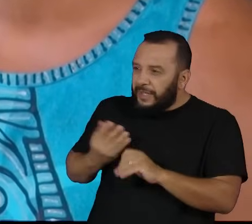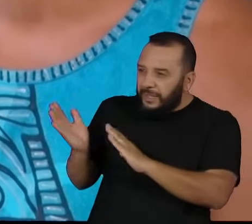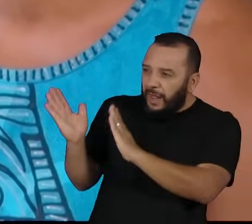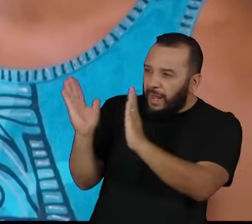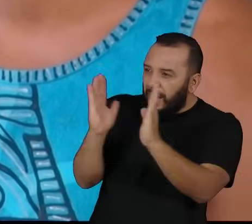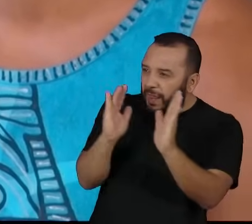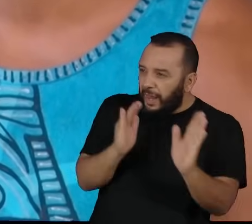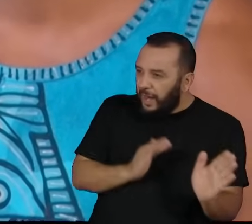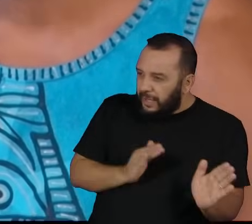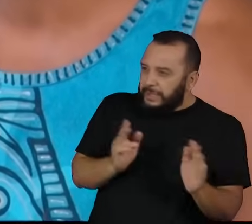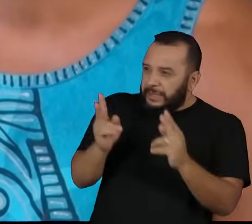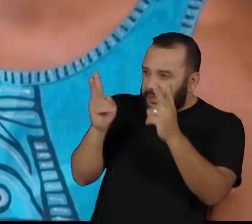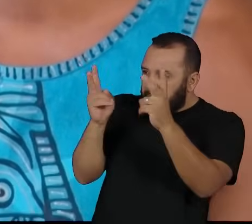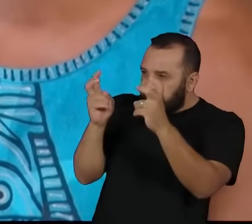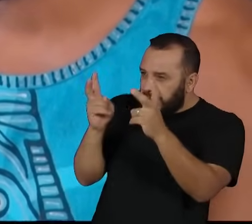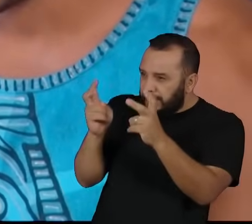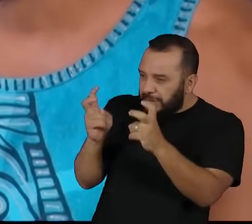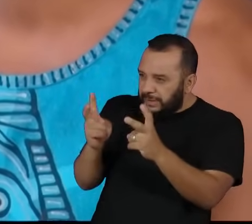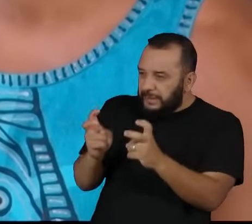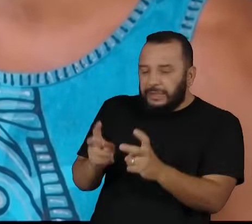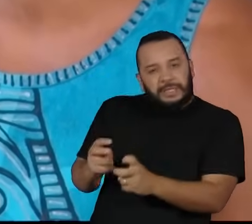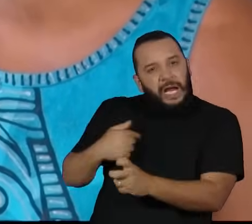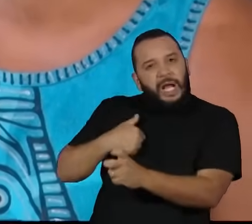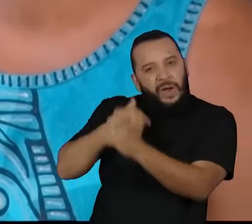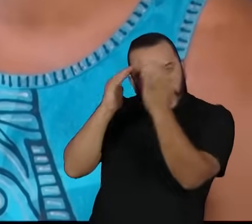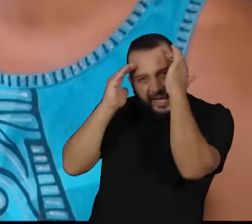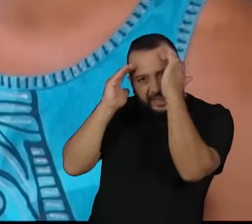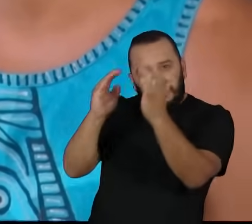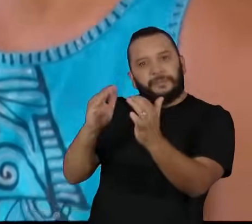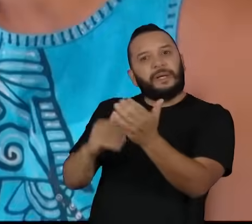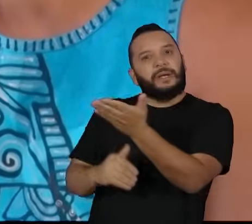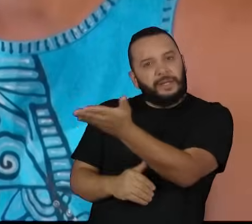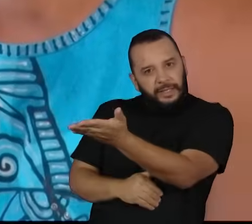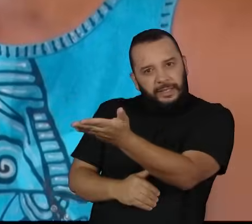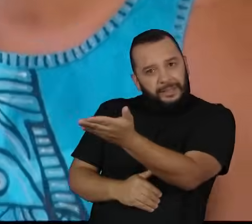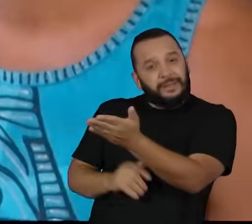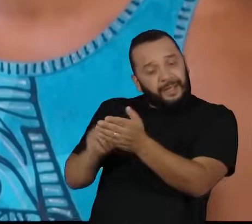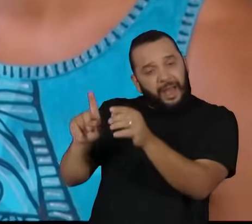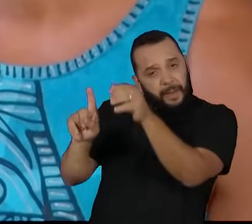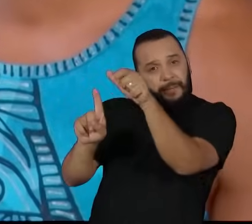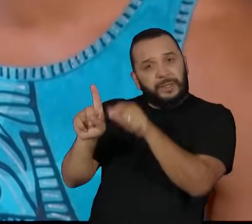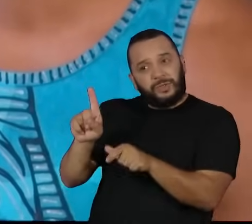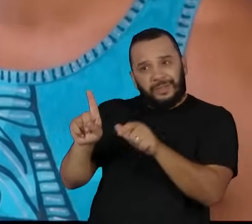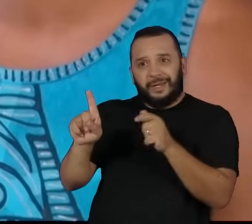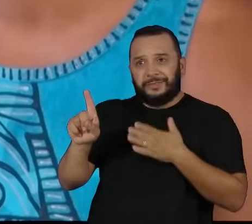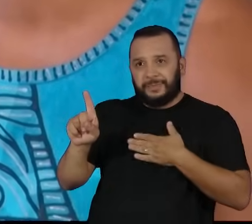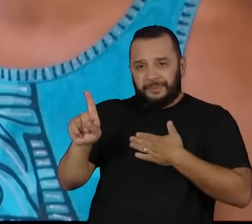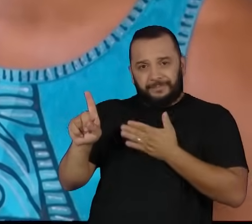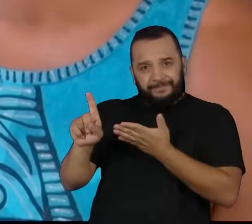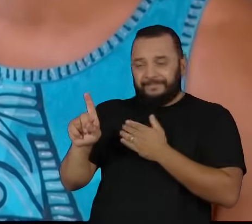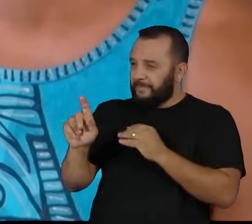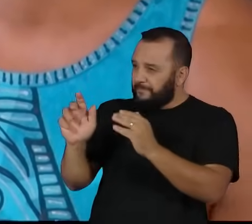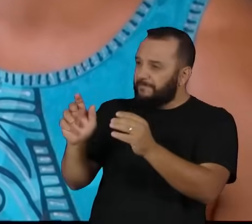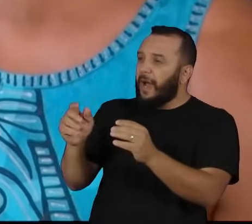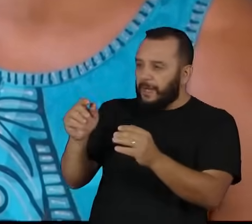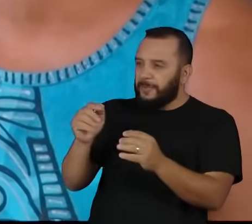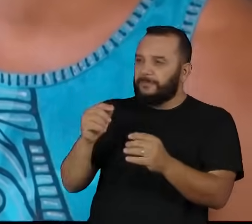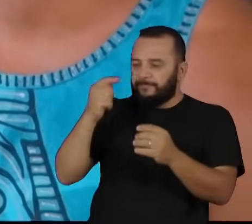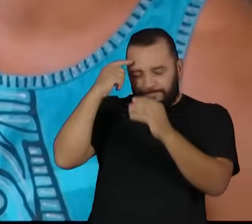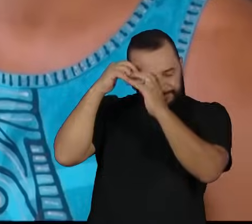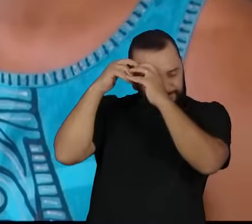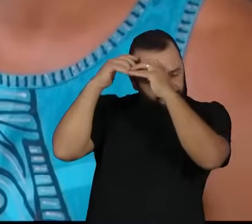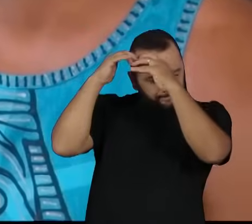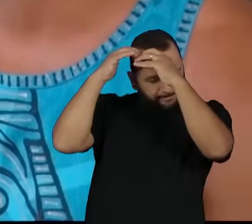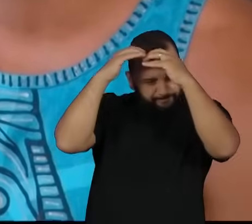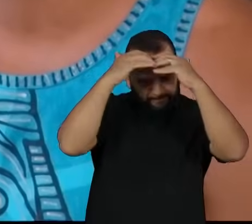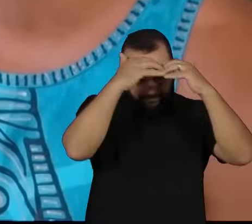indivíduo. E a partir desse respeito com o personagem, né? Meu trabalho vem, meu trabalho se forma.